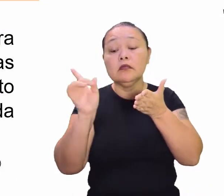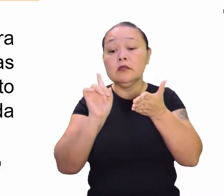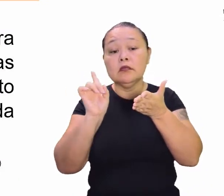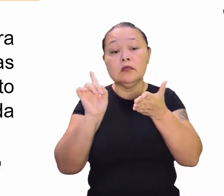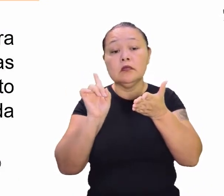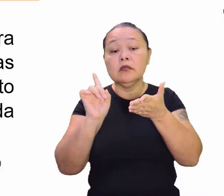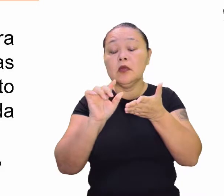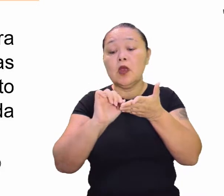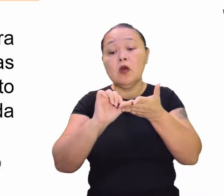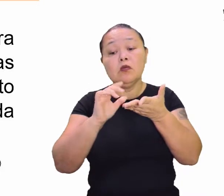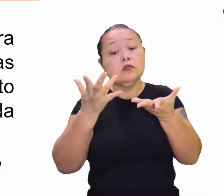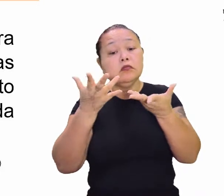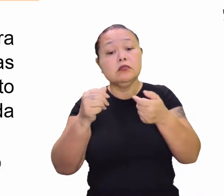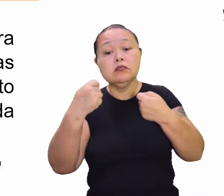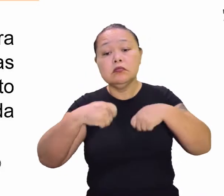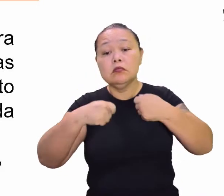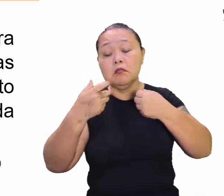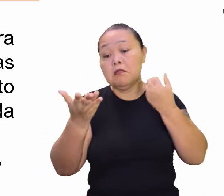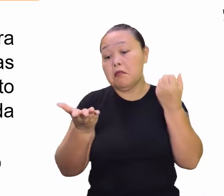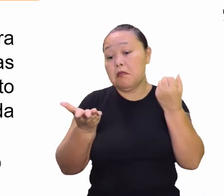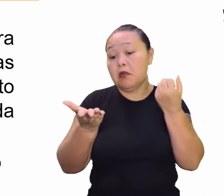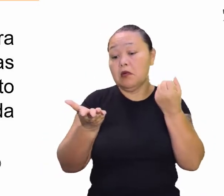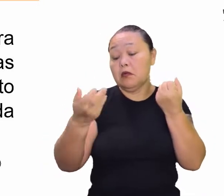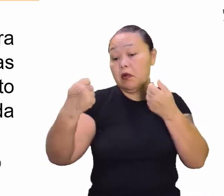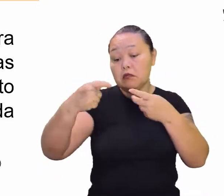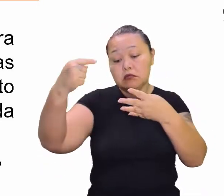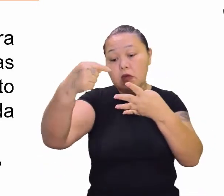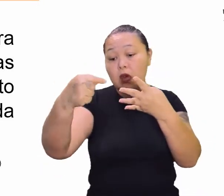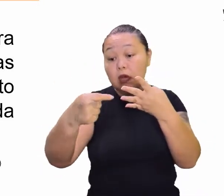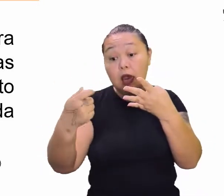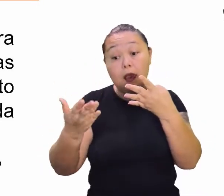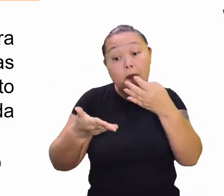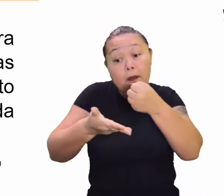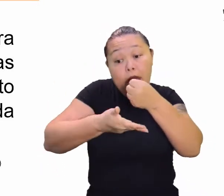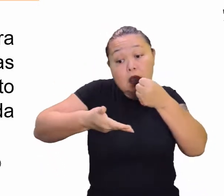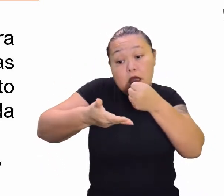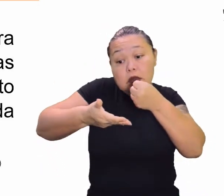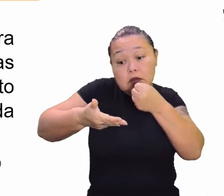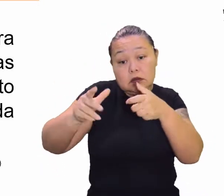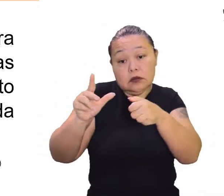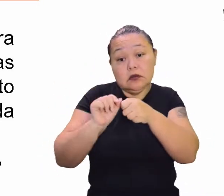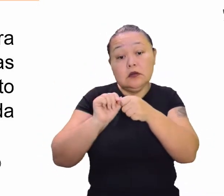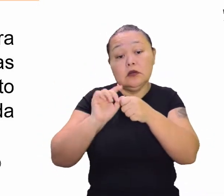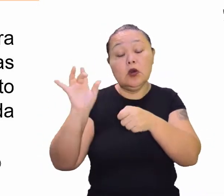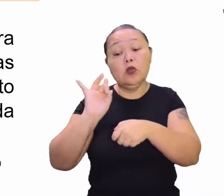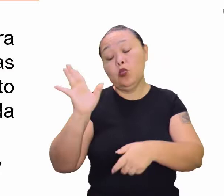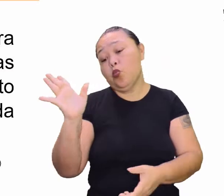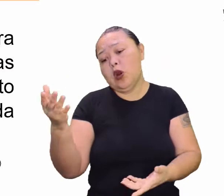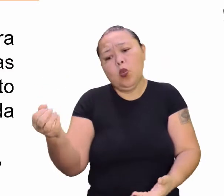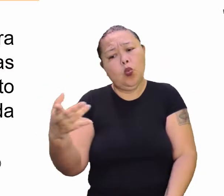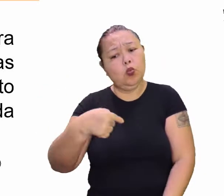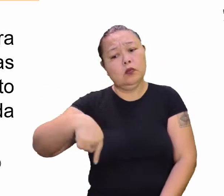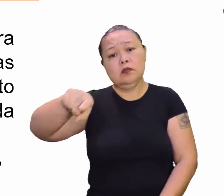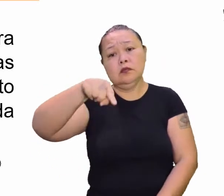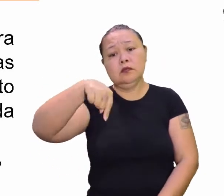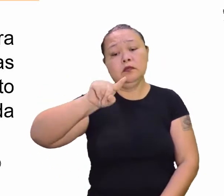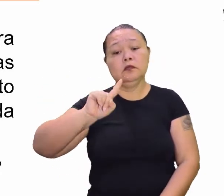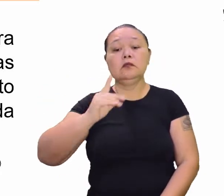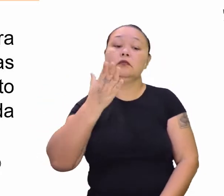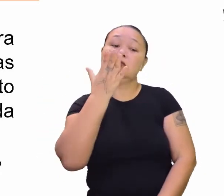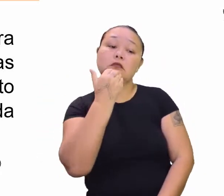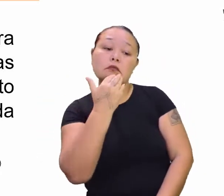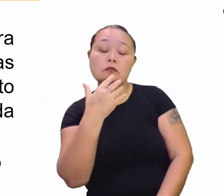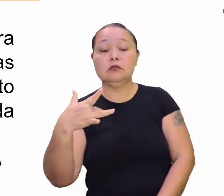não satisfação de necessidades básicas. Essas necessidades básicas já não são novidade para vocês.